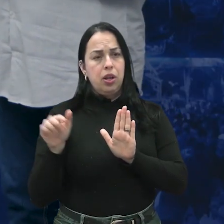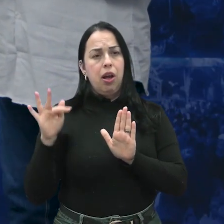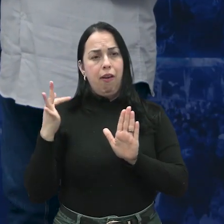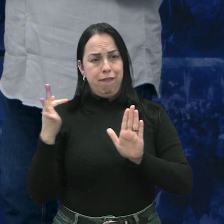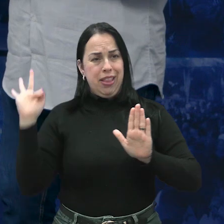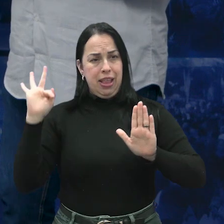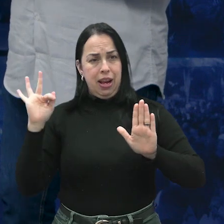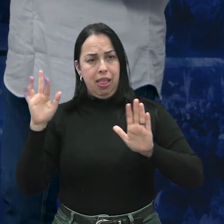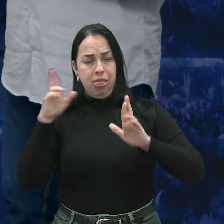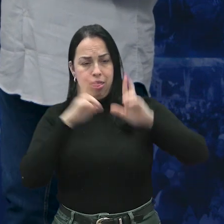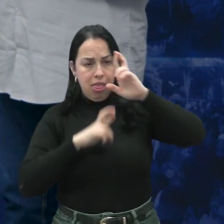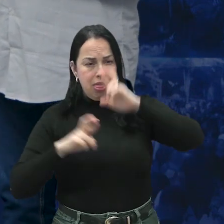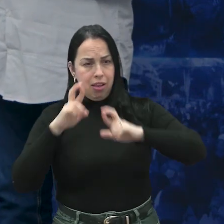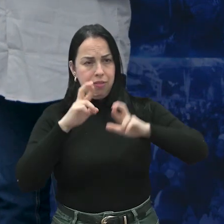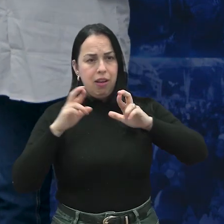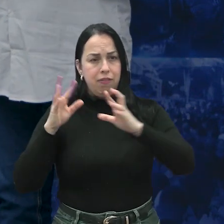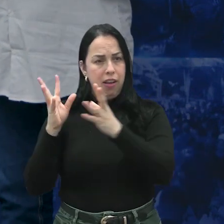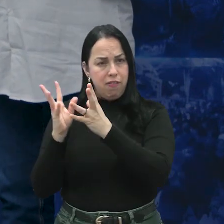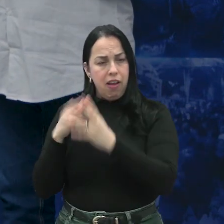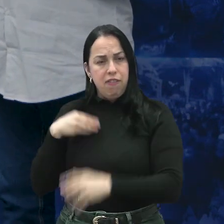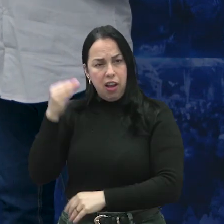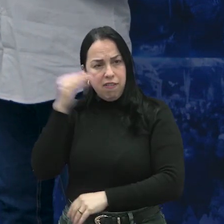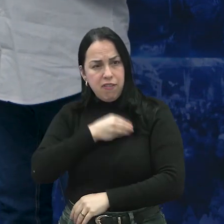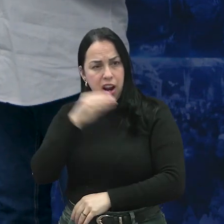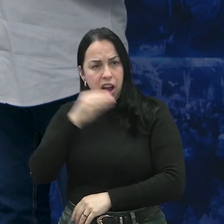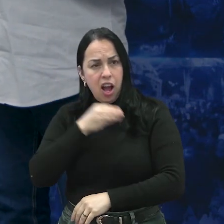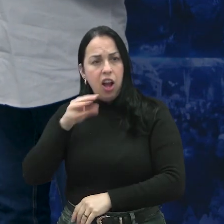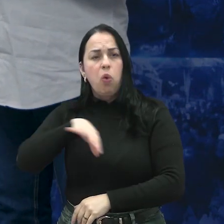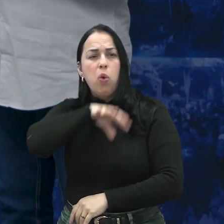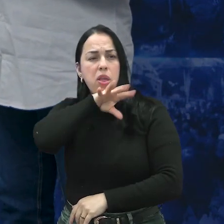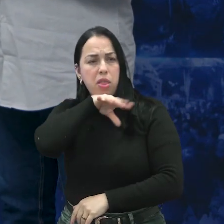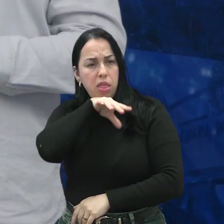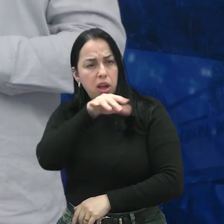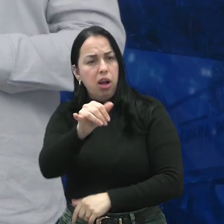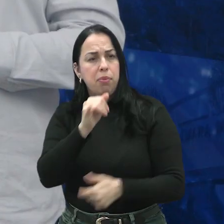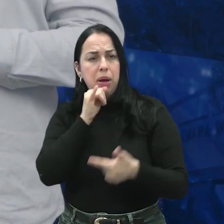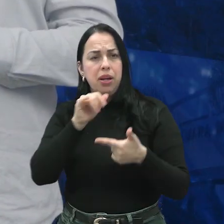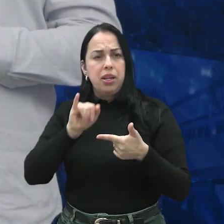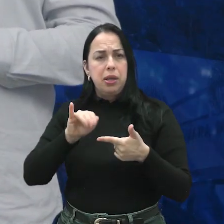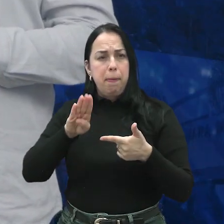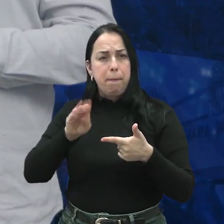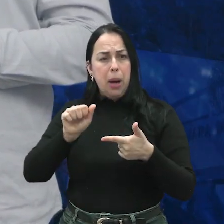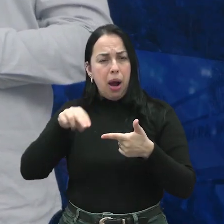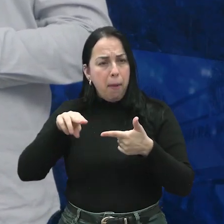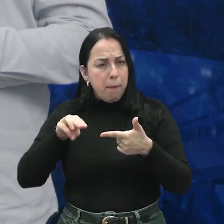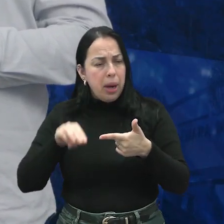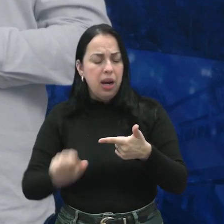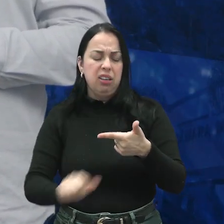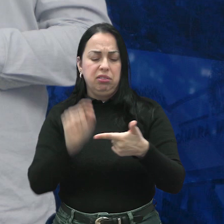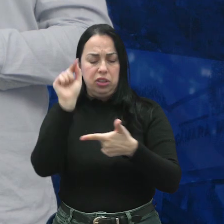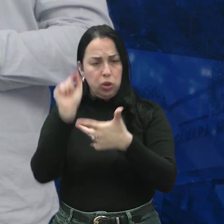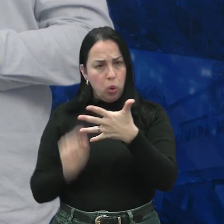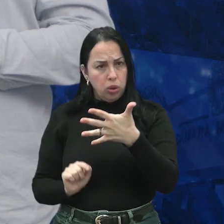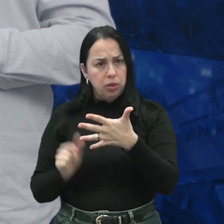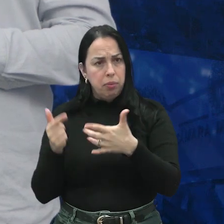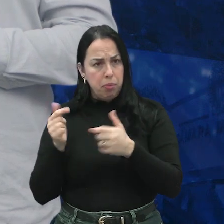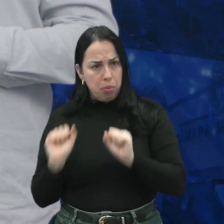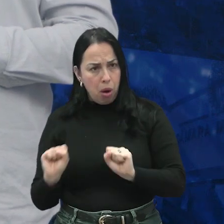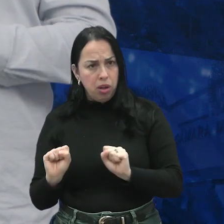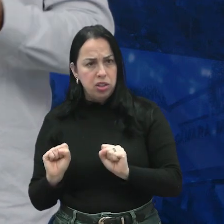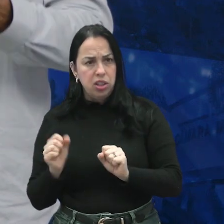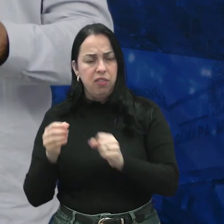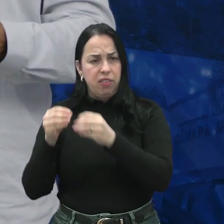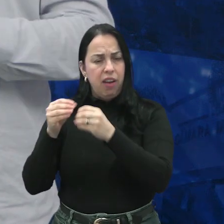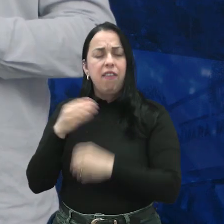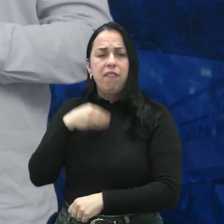de fiscalização, como o IBAMA e o COMANA? Pode enfraquecer, a gente sabe que esse é um grande risco, né?